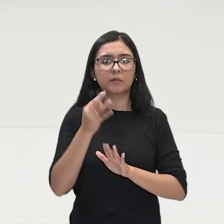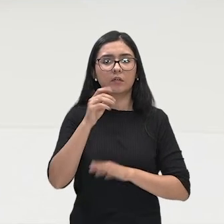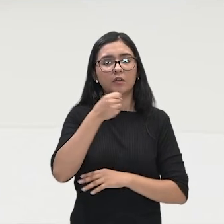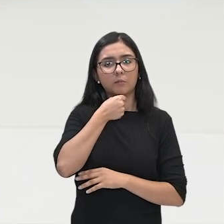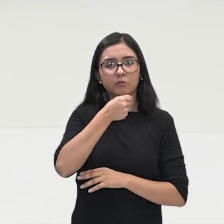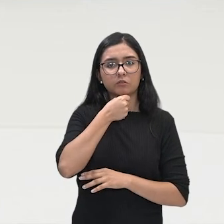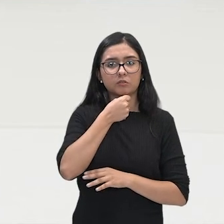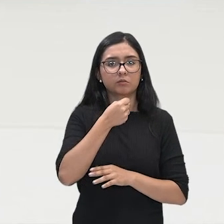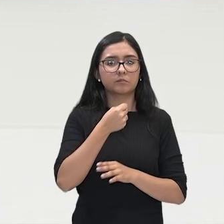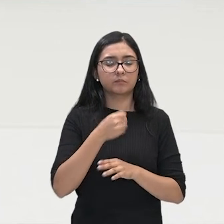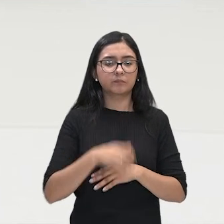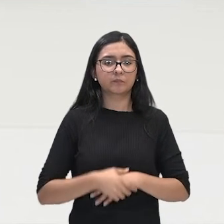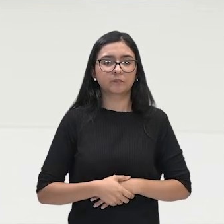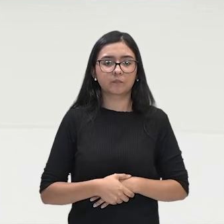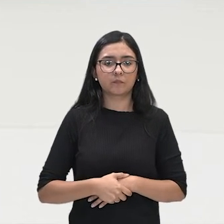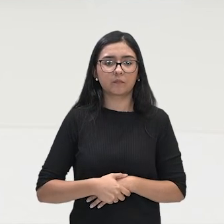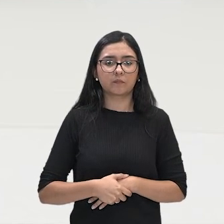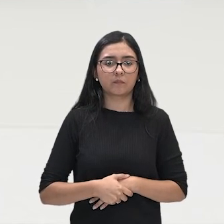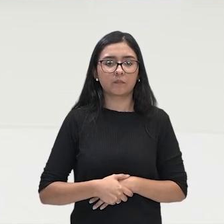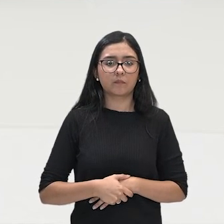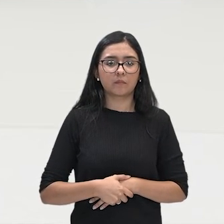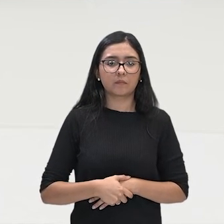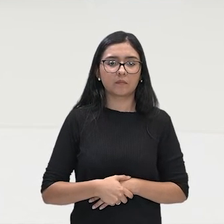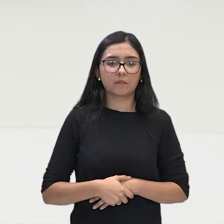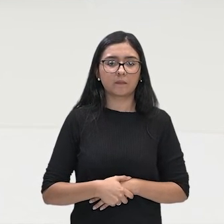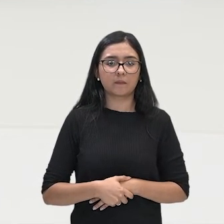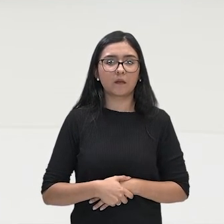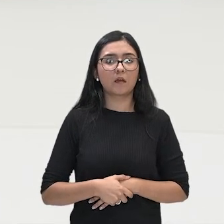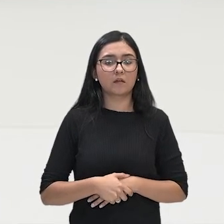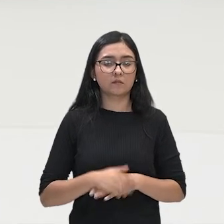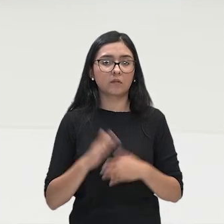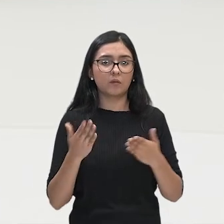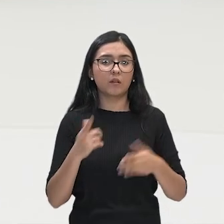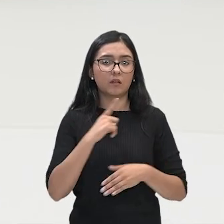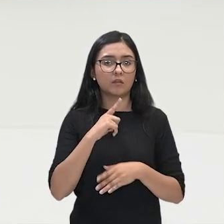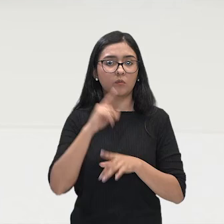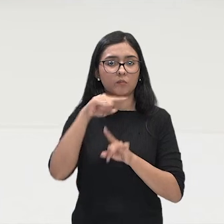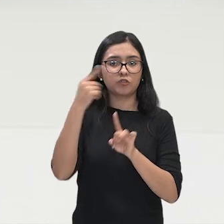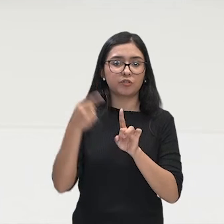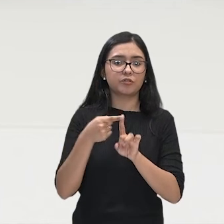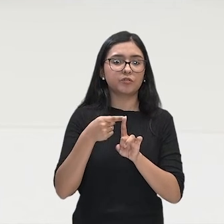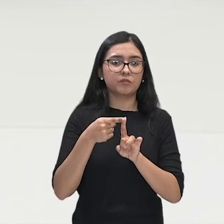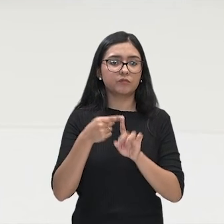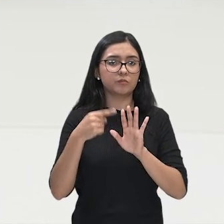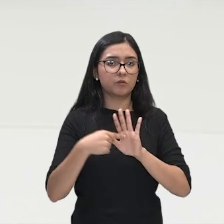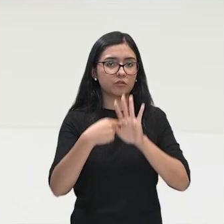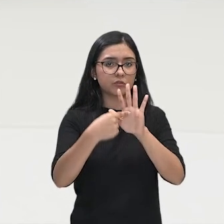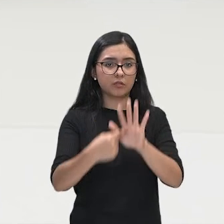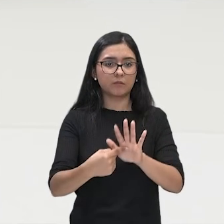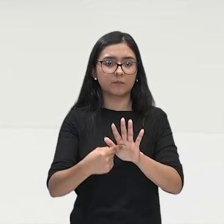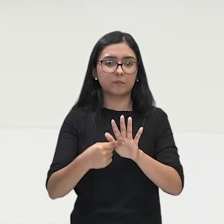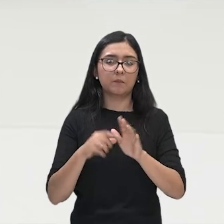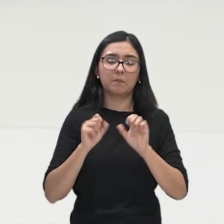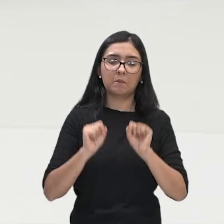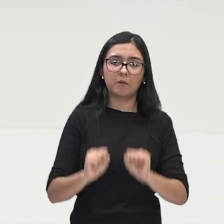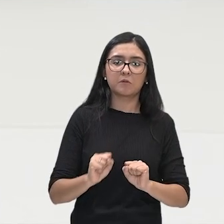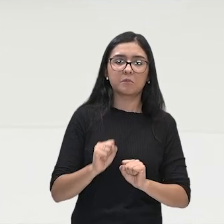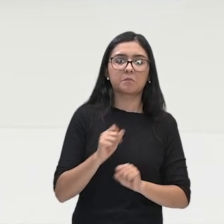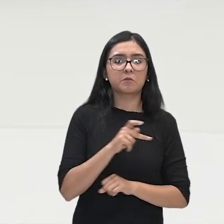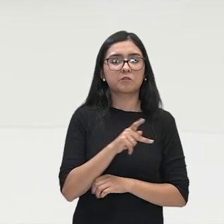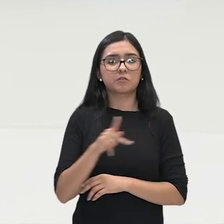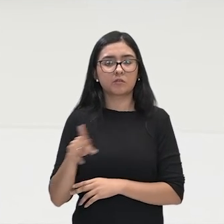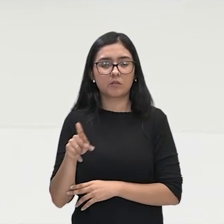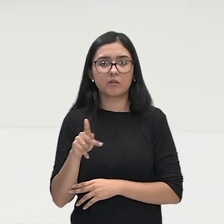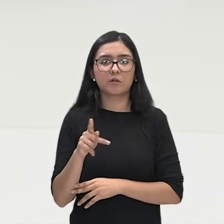quer chamar, né, alguém, quer chamar atenção, né, seja do presidente, seja